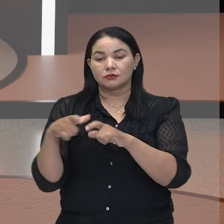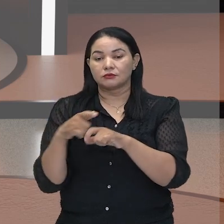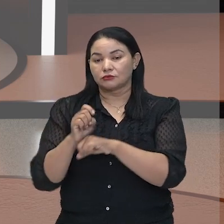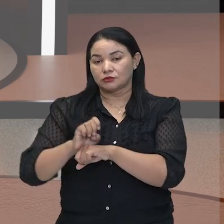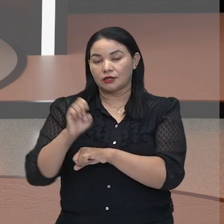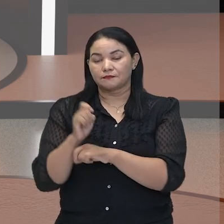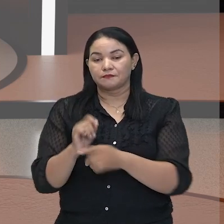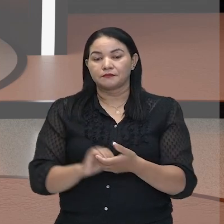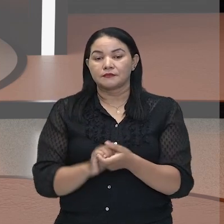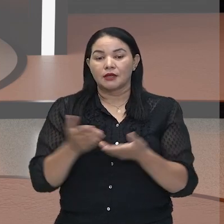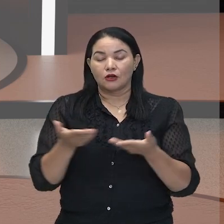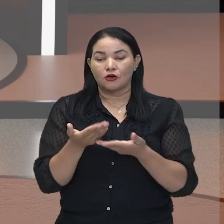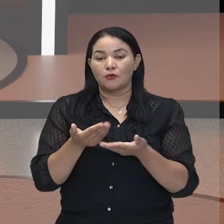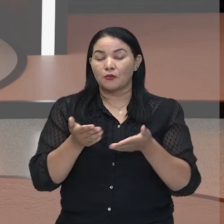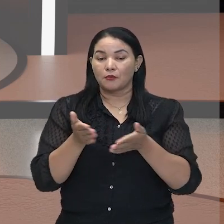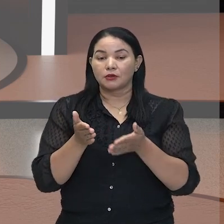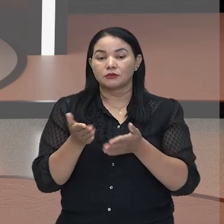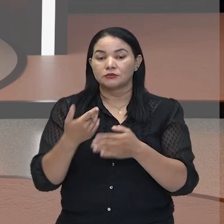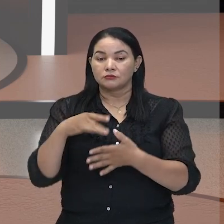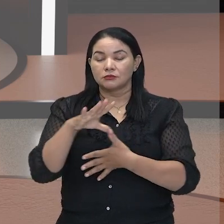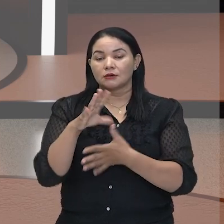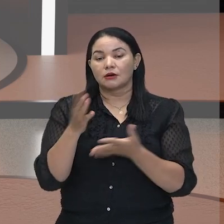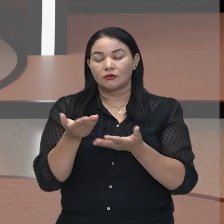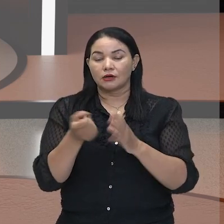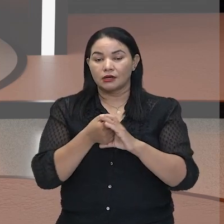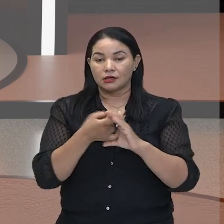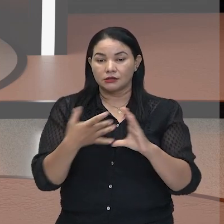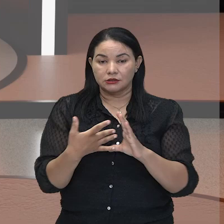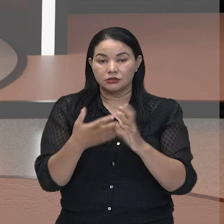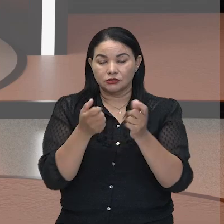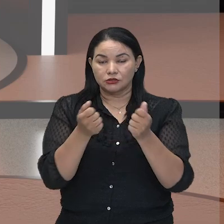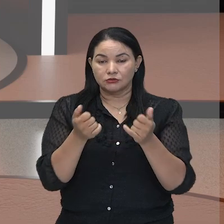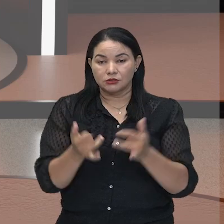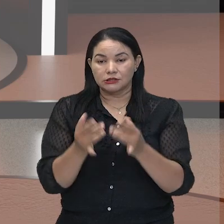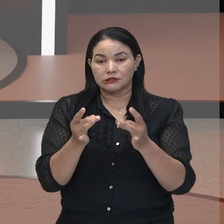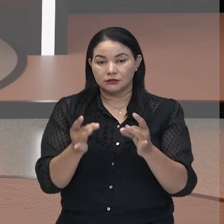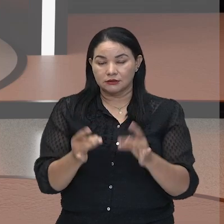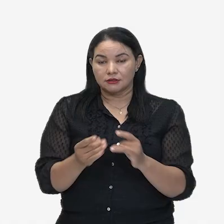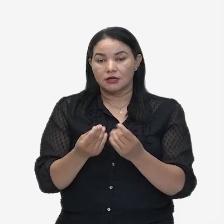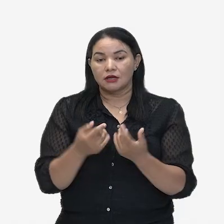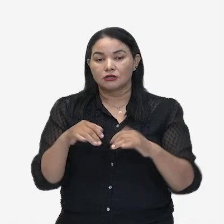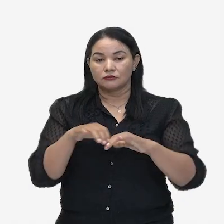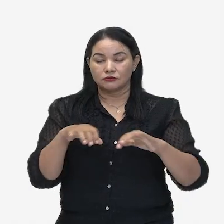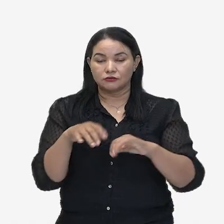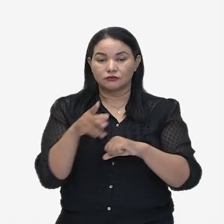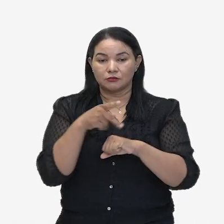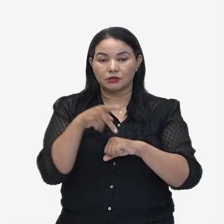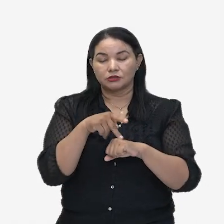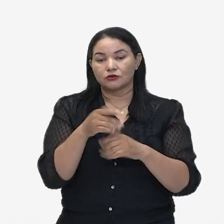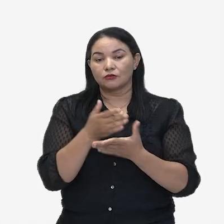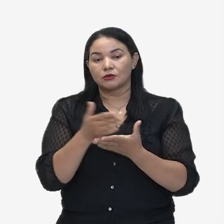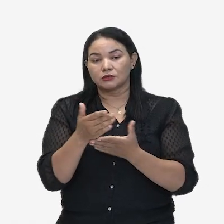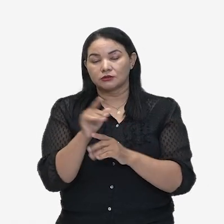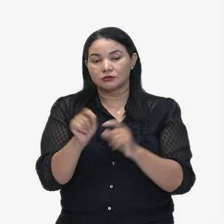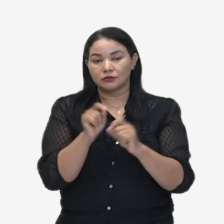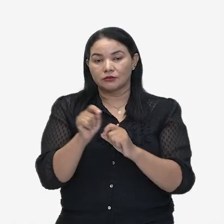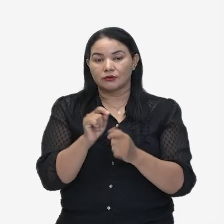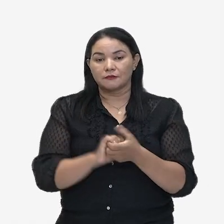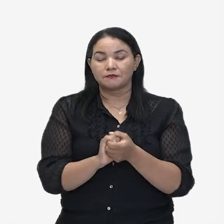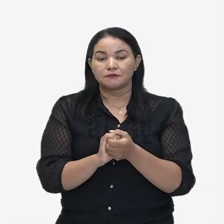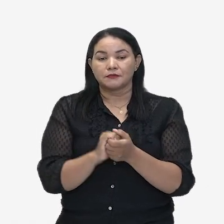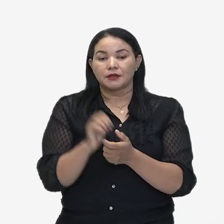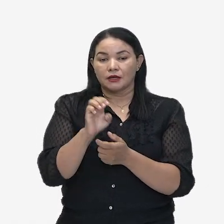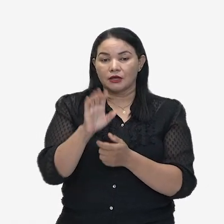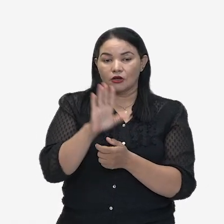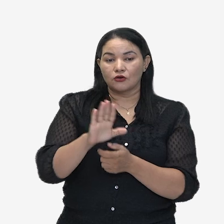esse momento desse mapa e a gente vai começar a analisar as características dessa divisão dos países, começando aí pela parte da